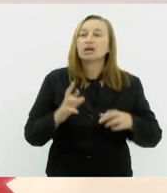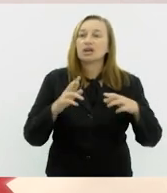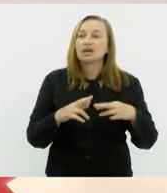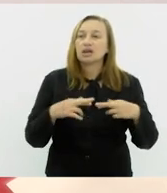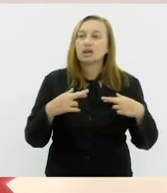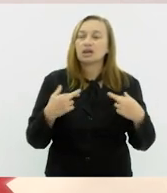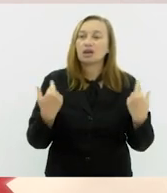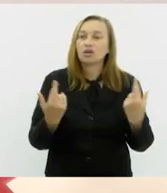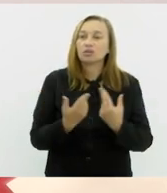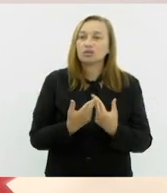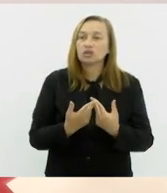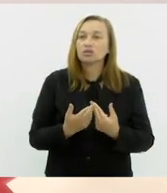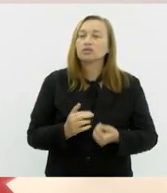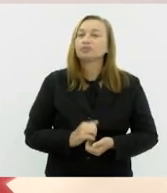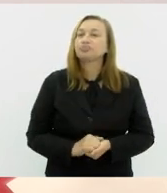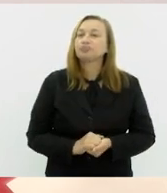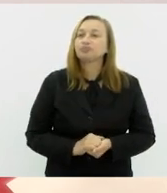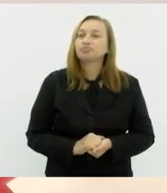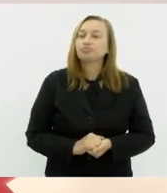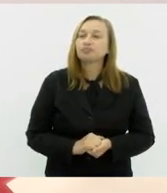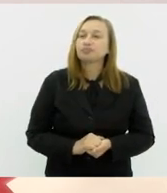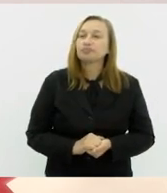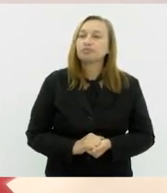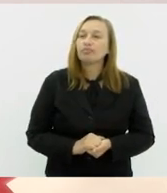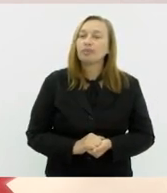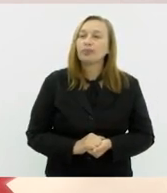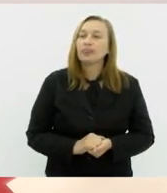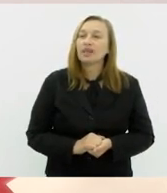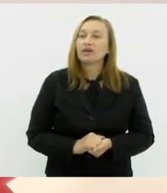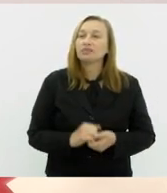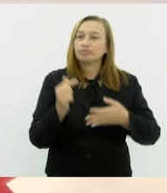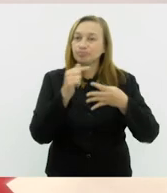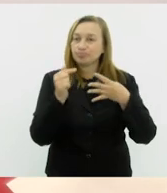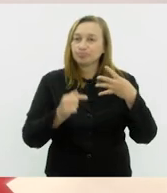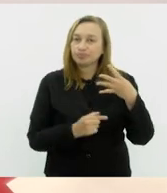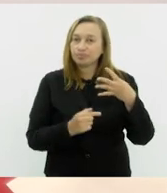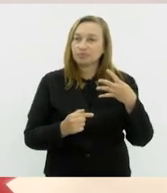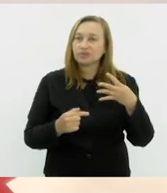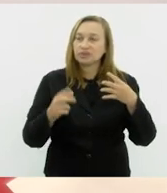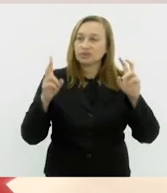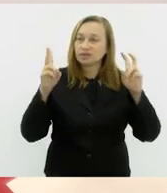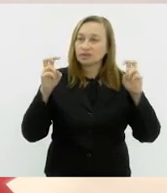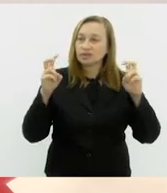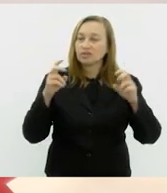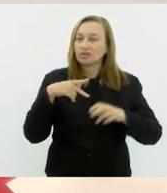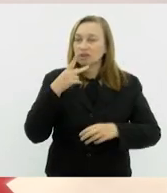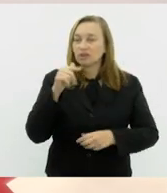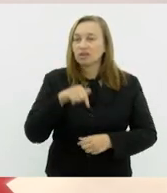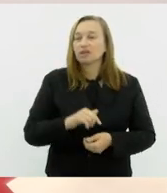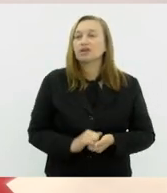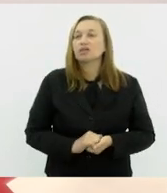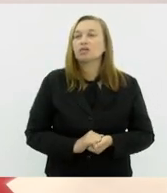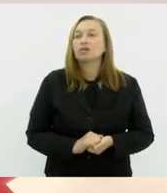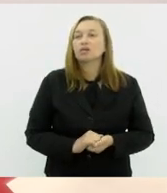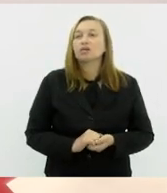vai colocar também no convite. Para a reunião, eu sugeriria os seguintes pontos de pauta que foram colocados aqui. Primeiro,